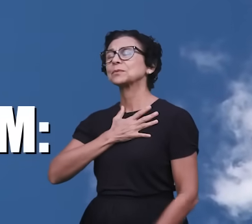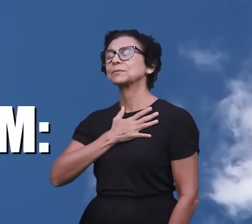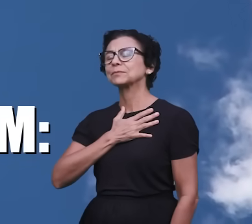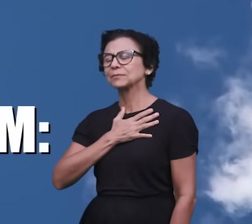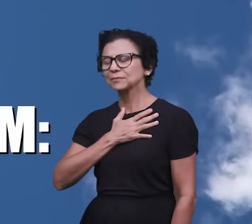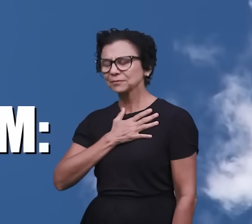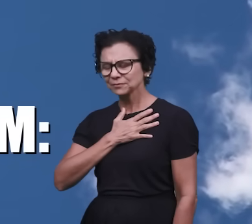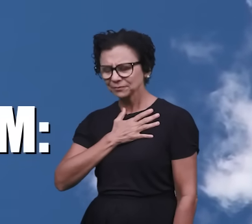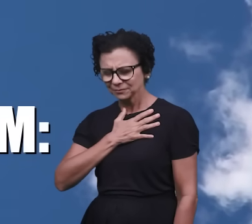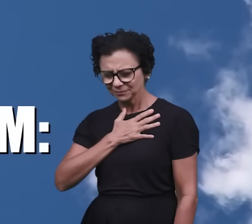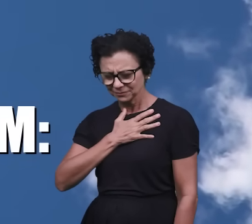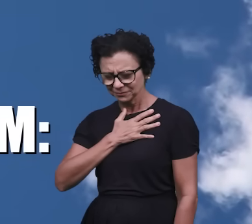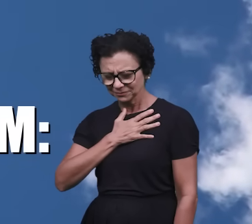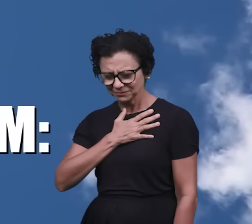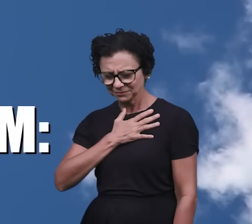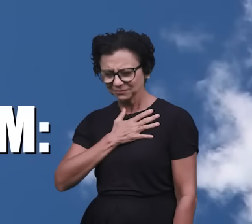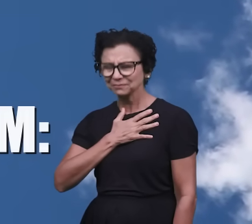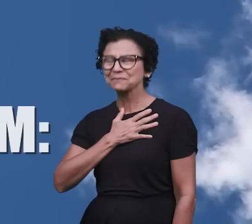é tudo pra